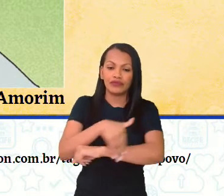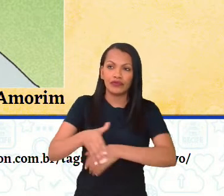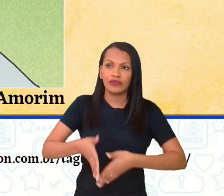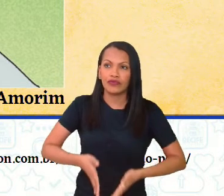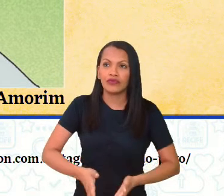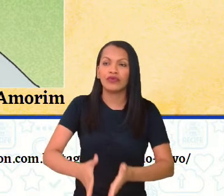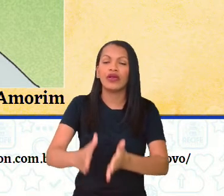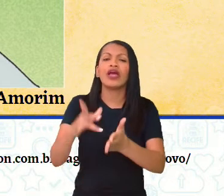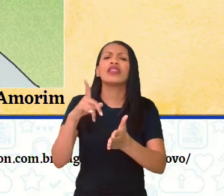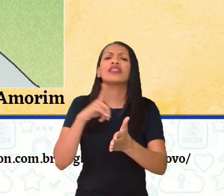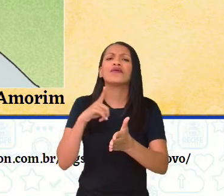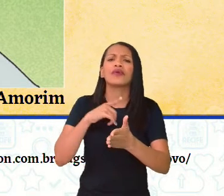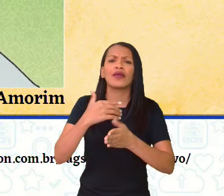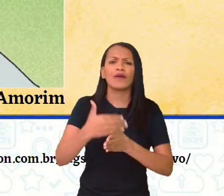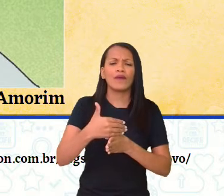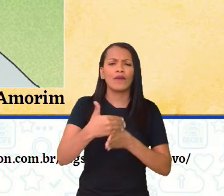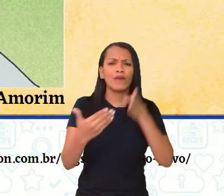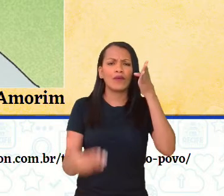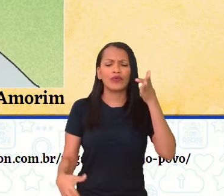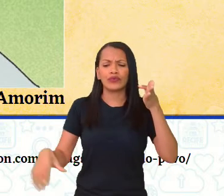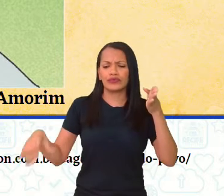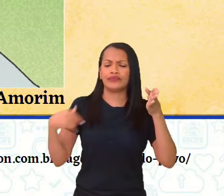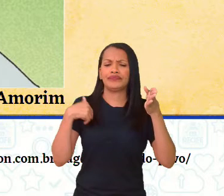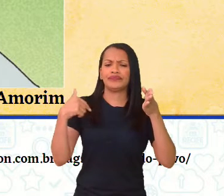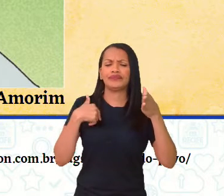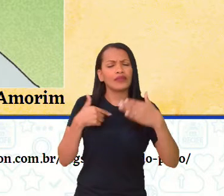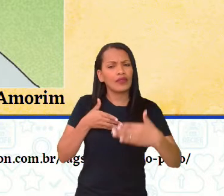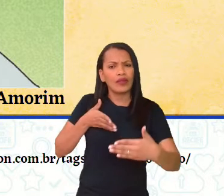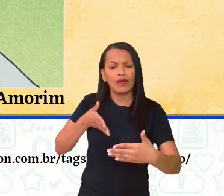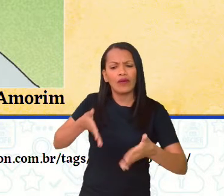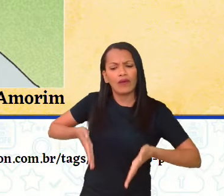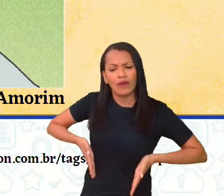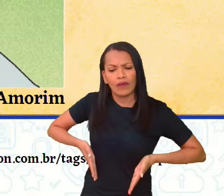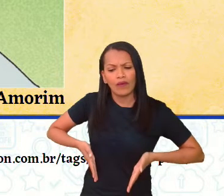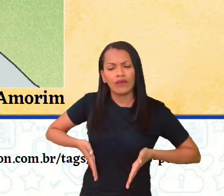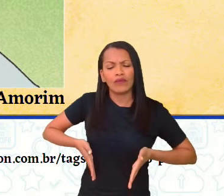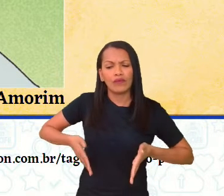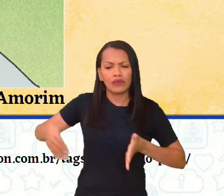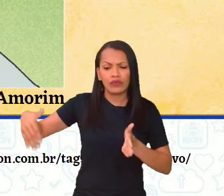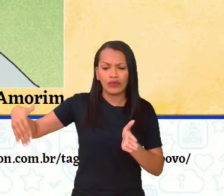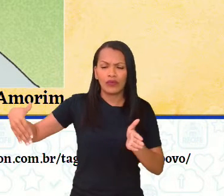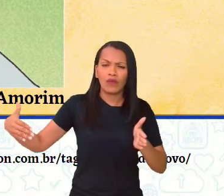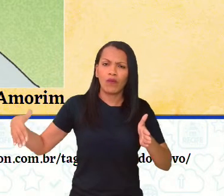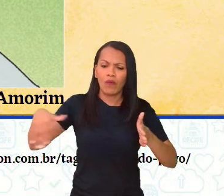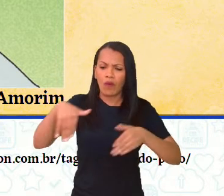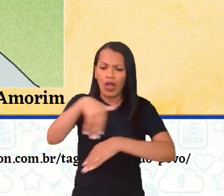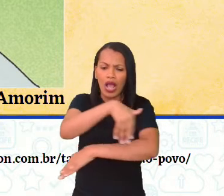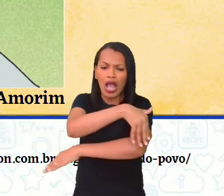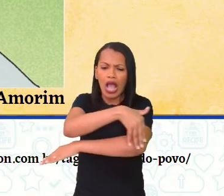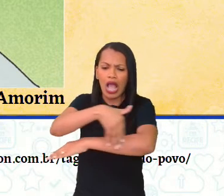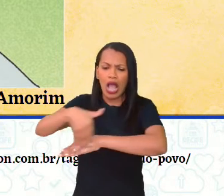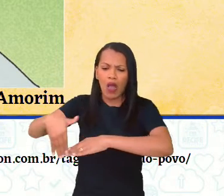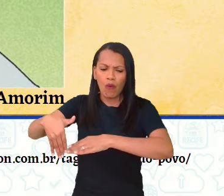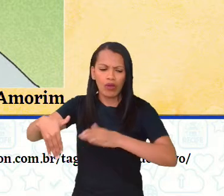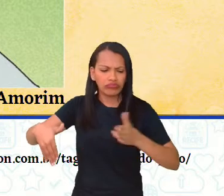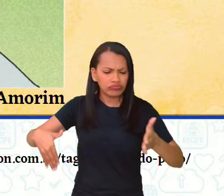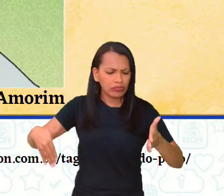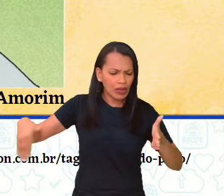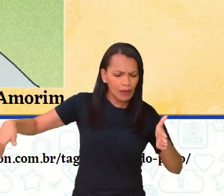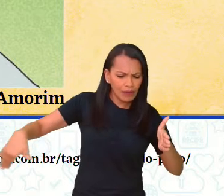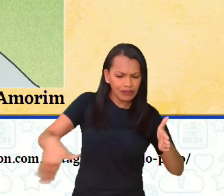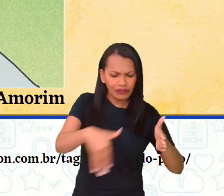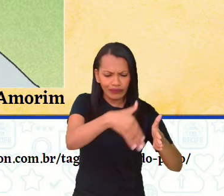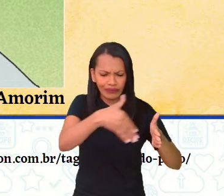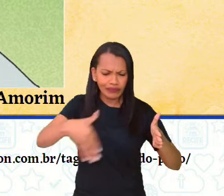muro, tá? E aí o planeta Terra ele está sendo representado como o quê? Representado como um carro, né? E aí esse carro